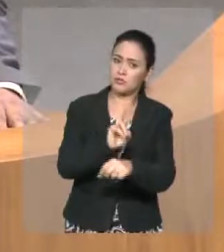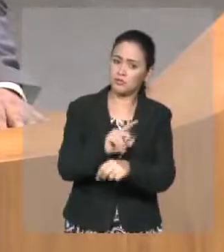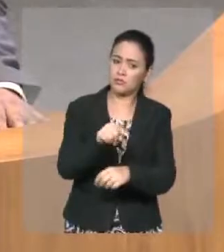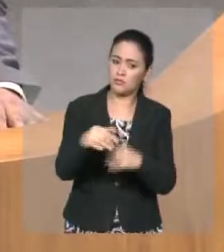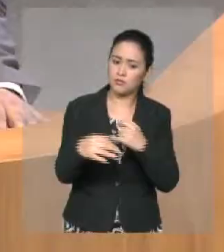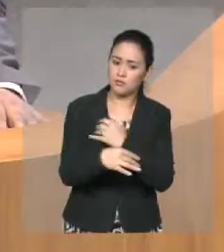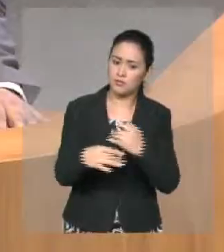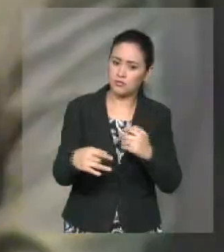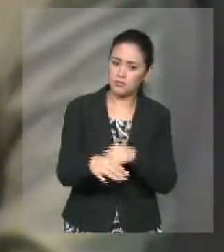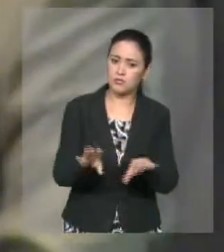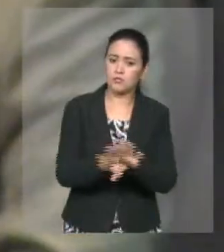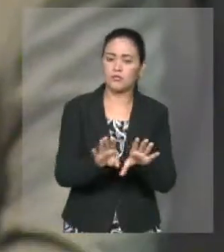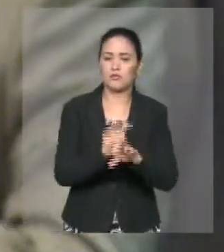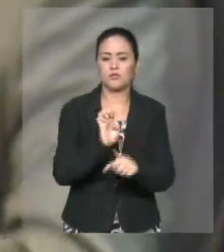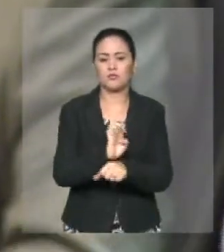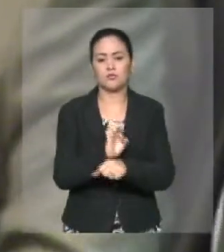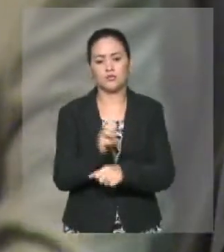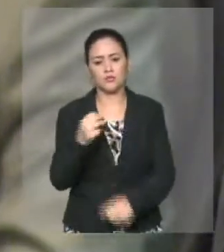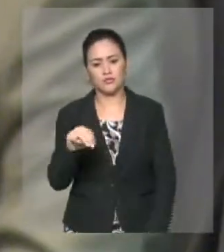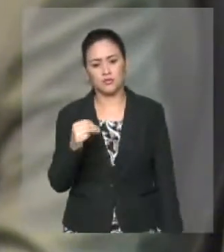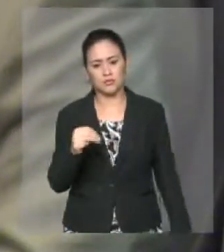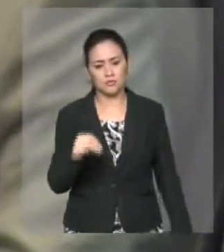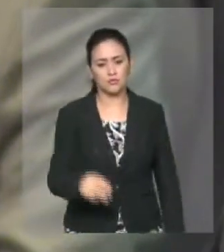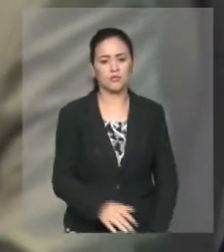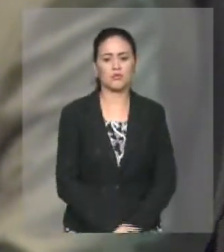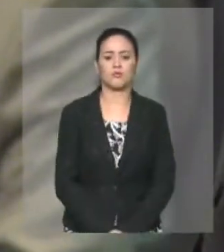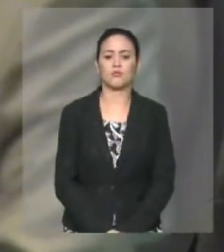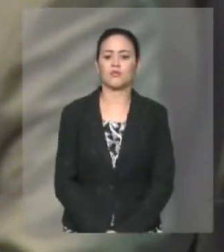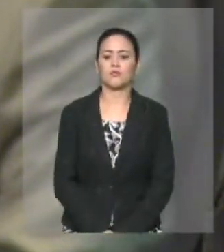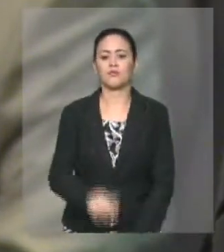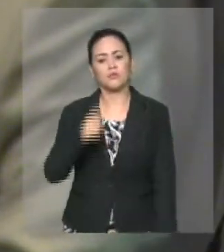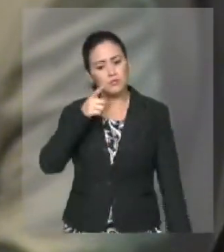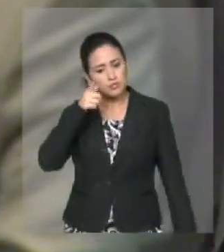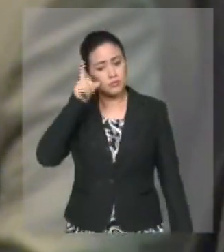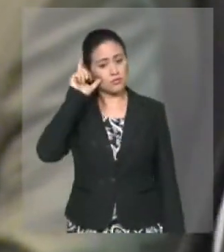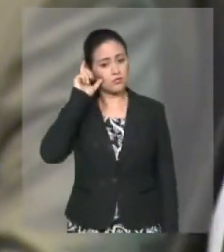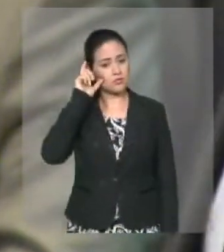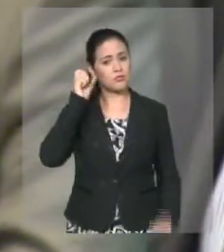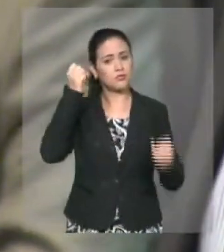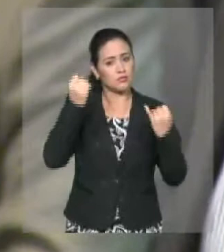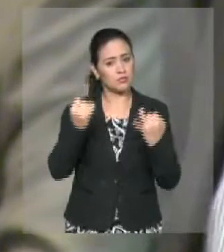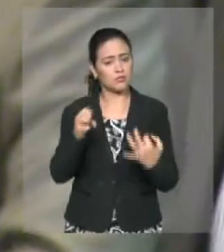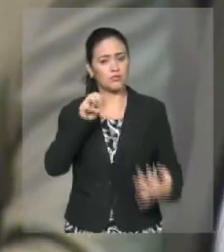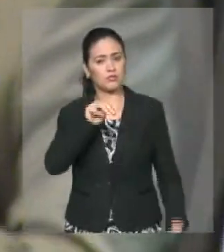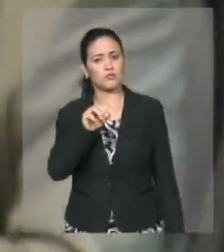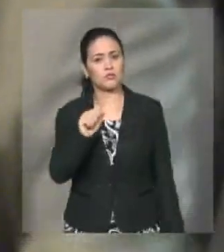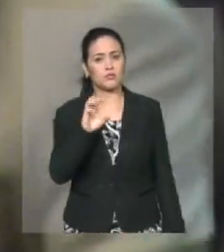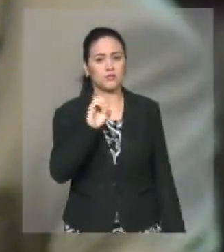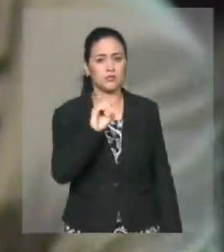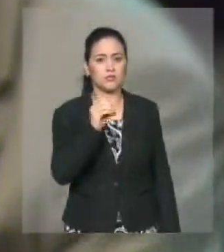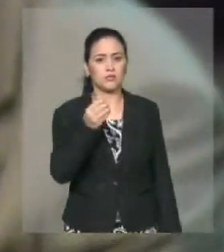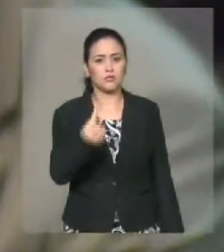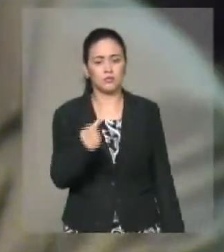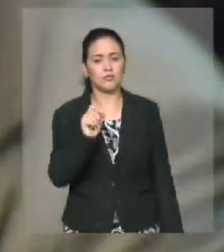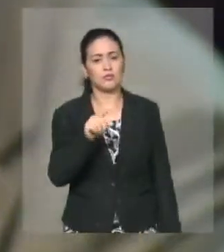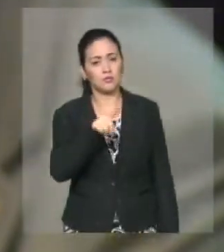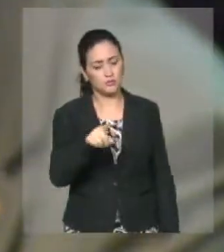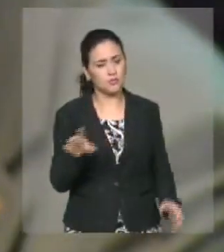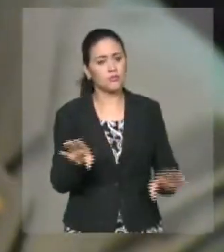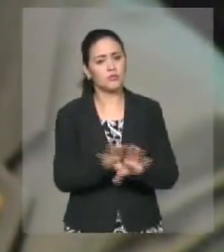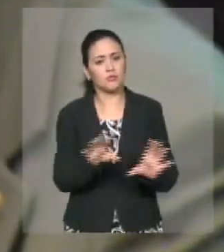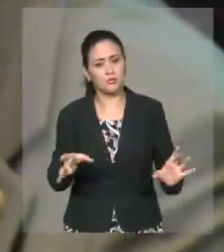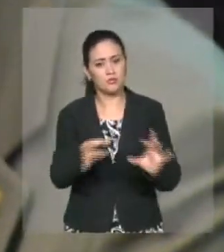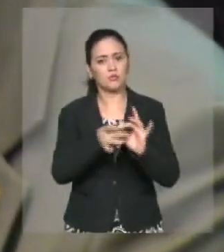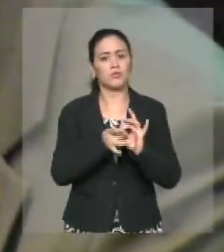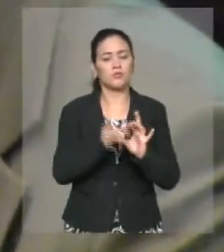Rosário e do Estado do Maranhão. Inclusive, fiz uma referência ontem falando sobre a MA-006, que Vossa Excelência também compartilha aqui